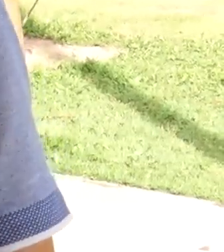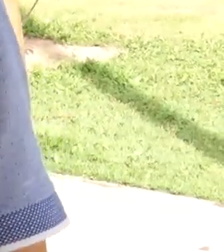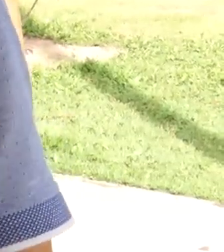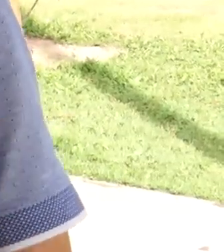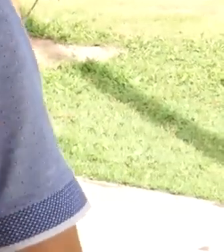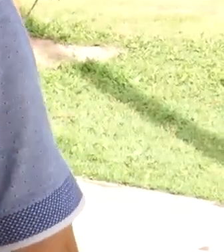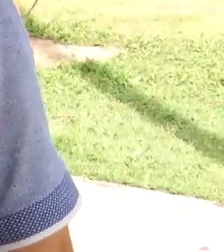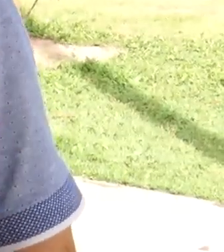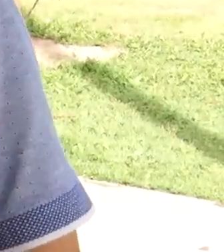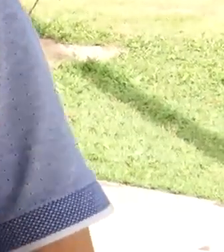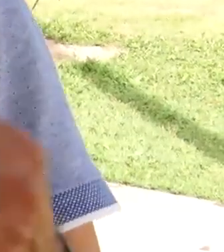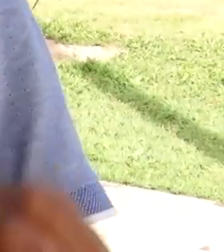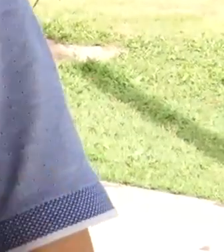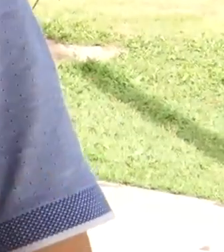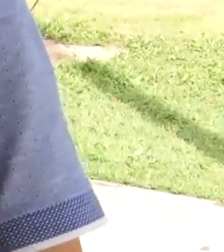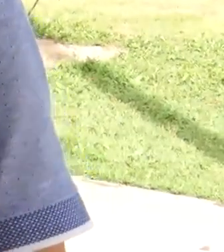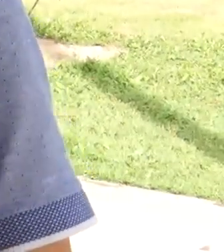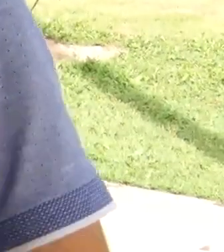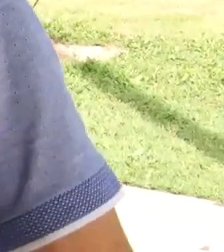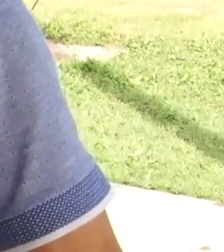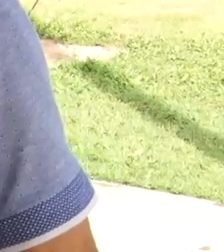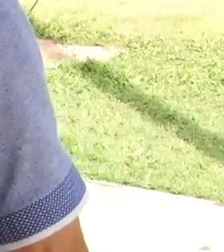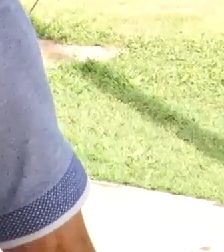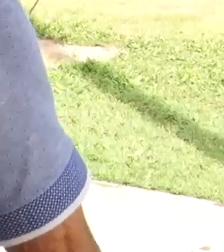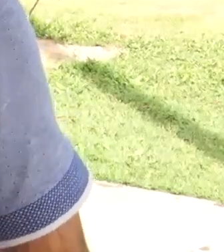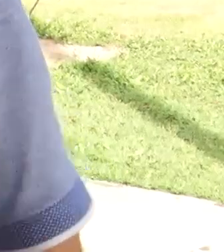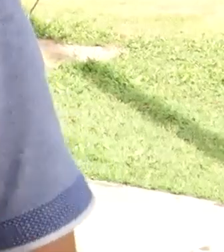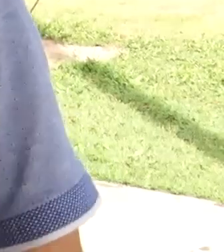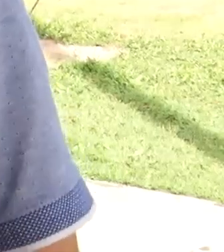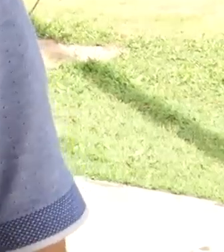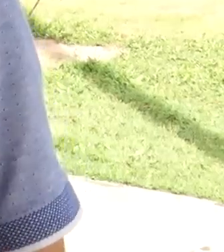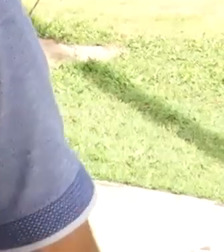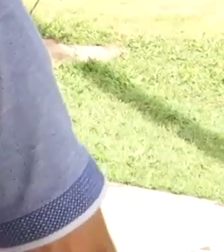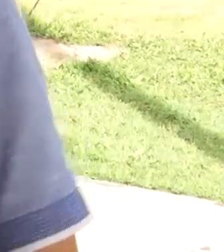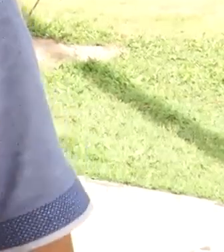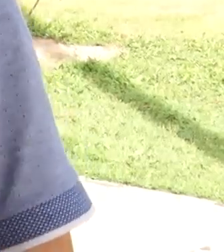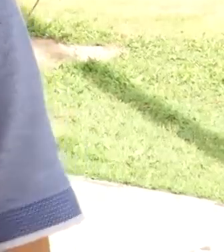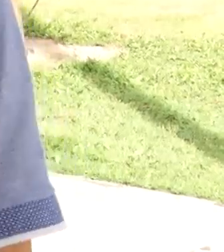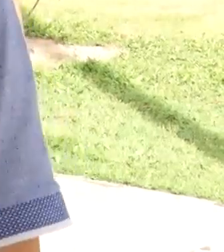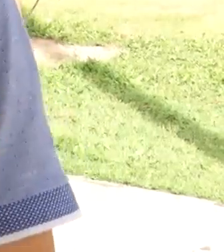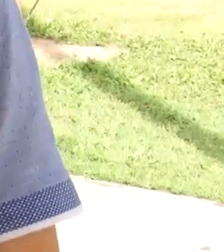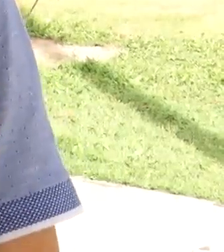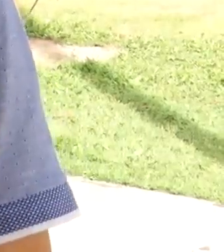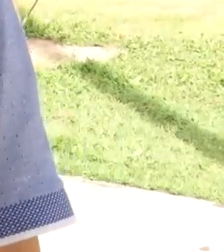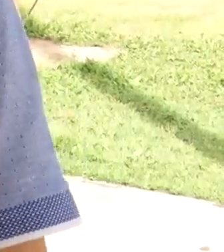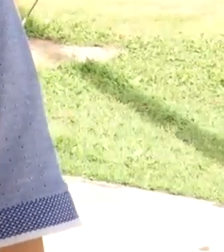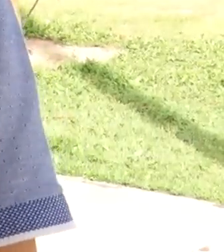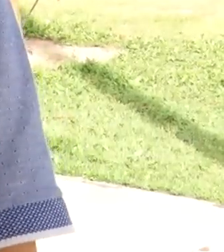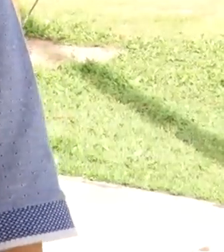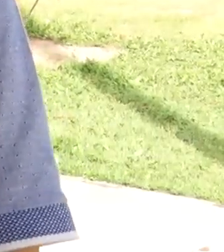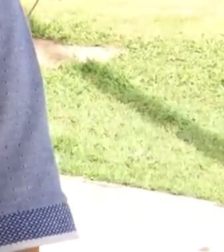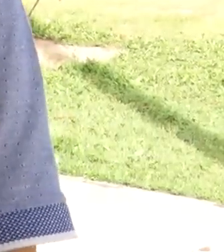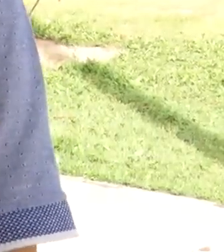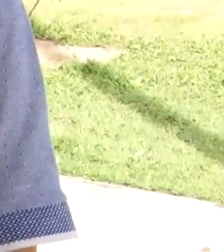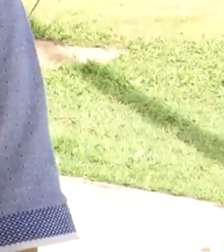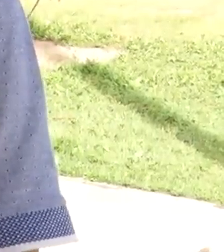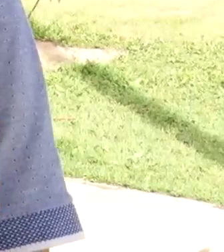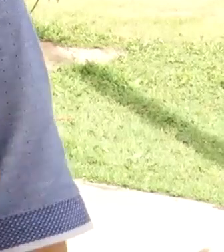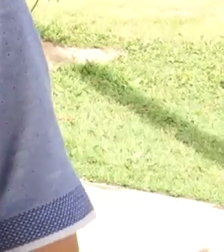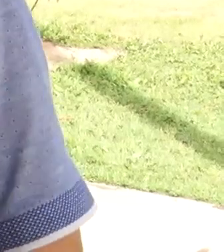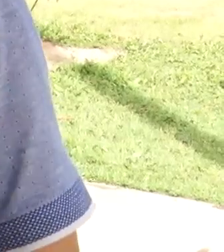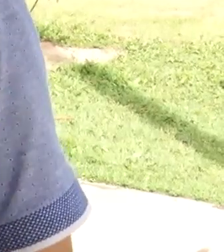nos ajudaram, nos fortaleceram, nos deram asas para que a gente pudesse fazer a academia